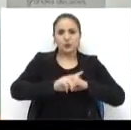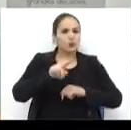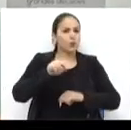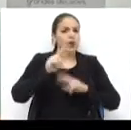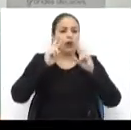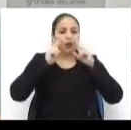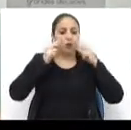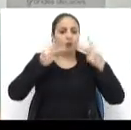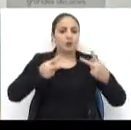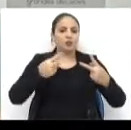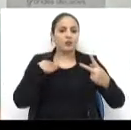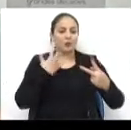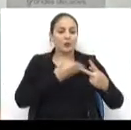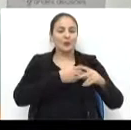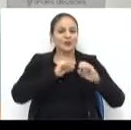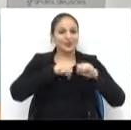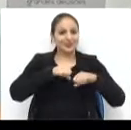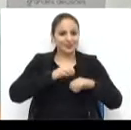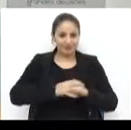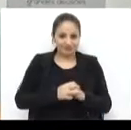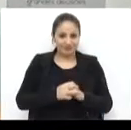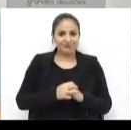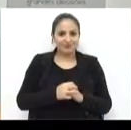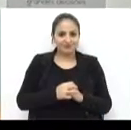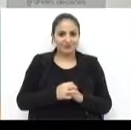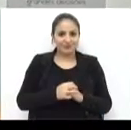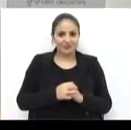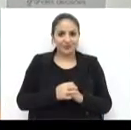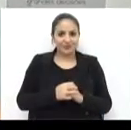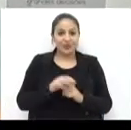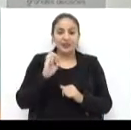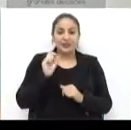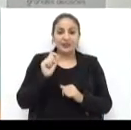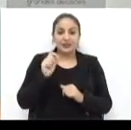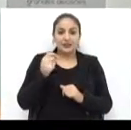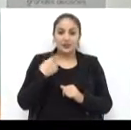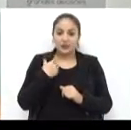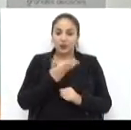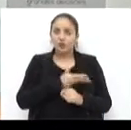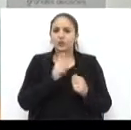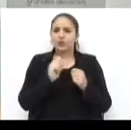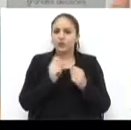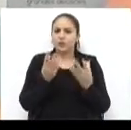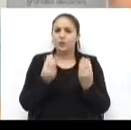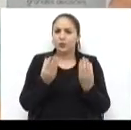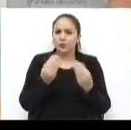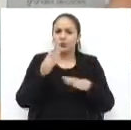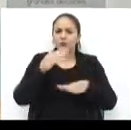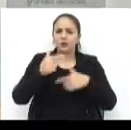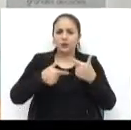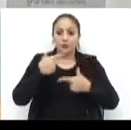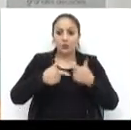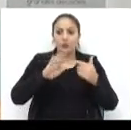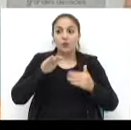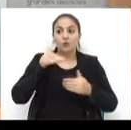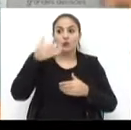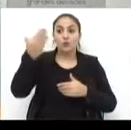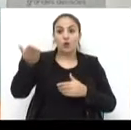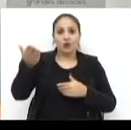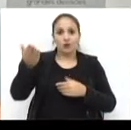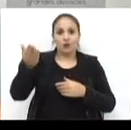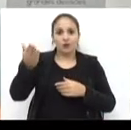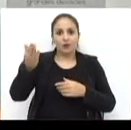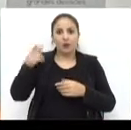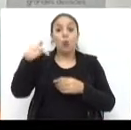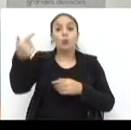ia reconhecer o nosso sistema, né? Que tanto é que a gente fez muito mais serviço fora de Passo Fundo